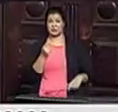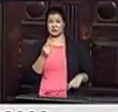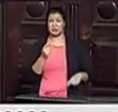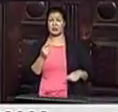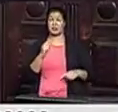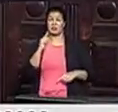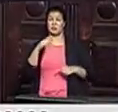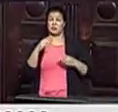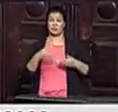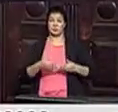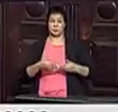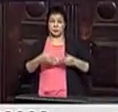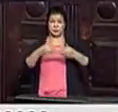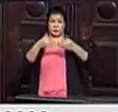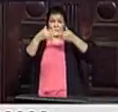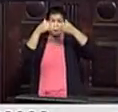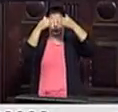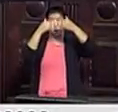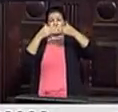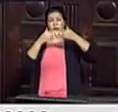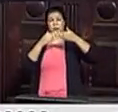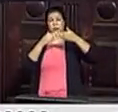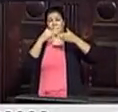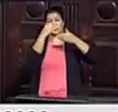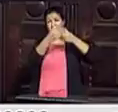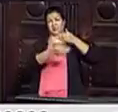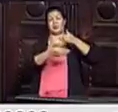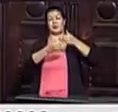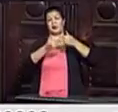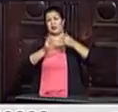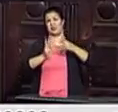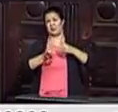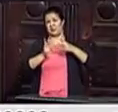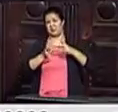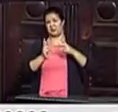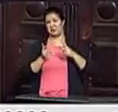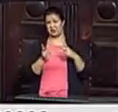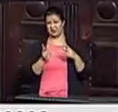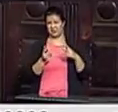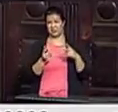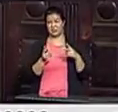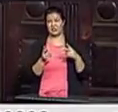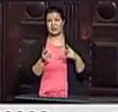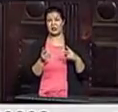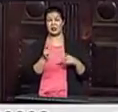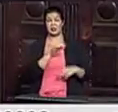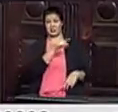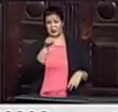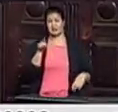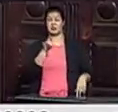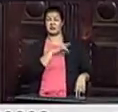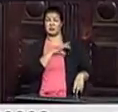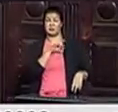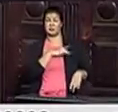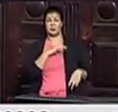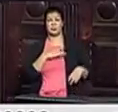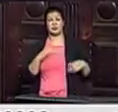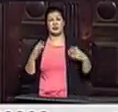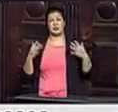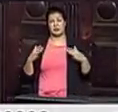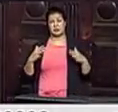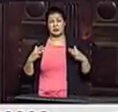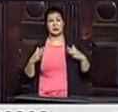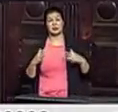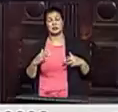parte significativa daqueles que estão com medo de se submeter ao crivo